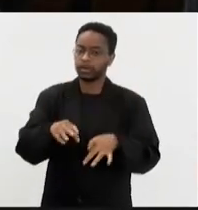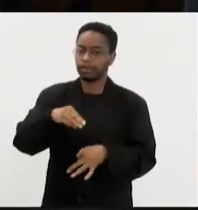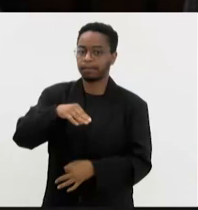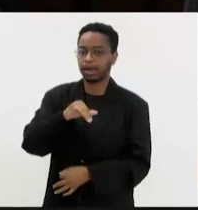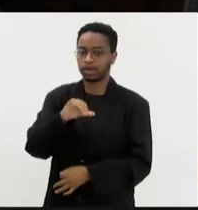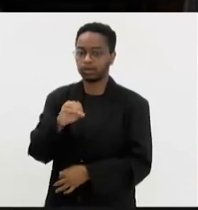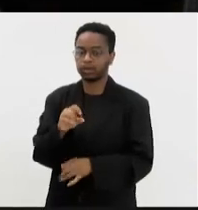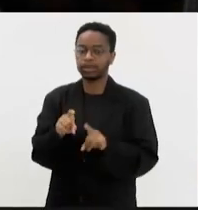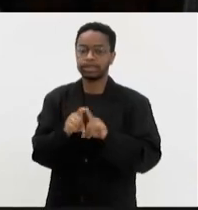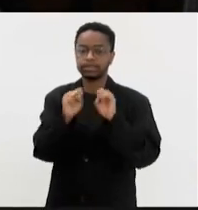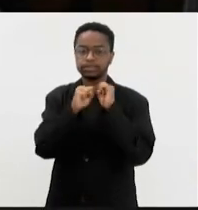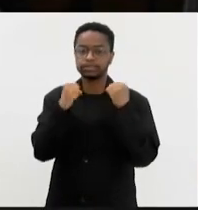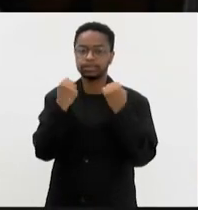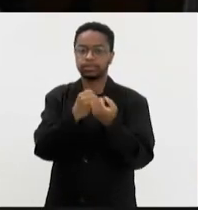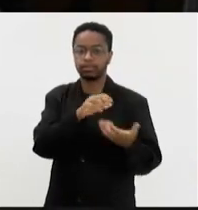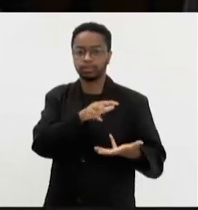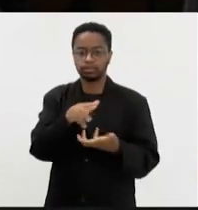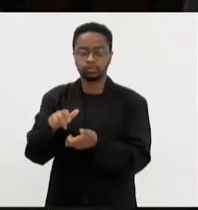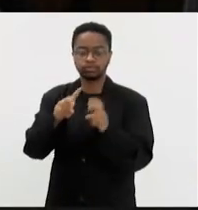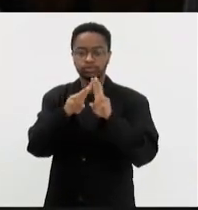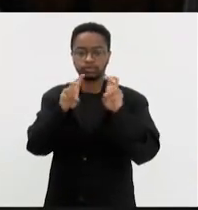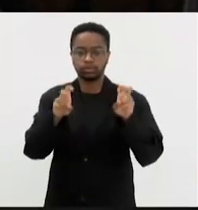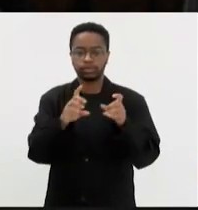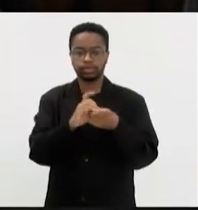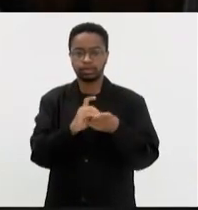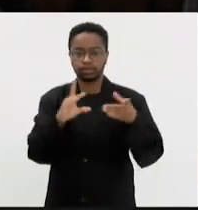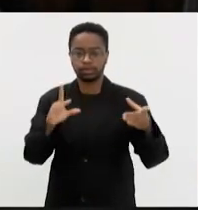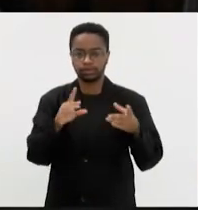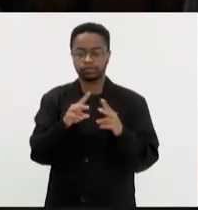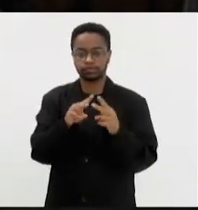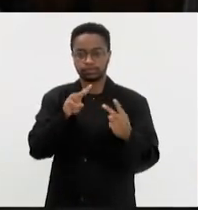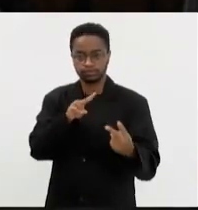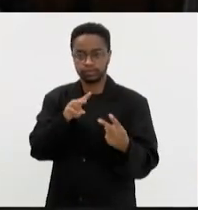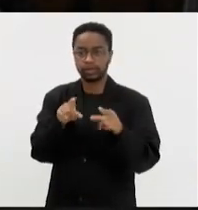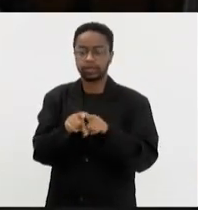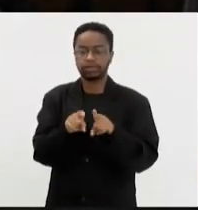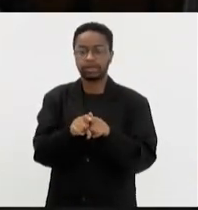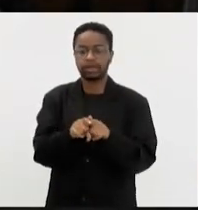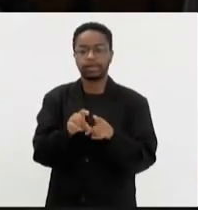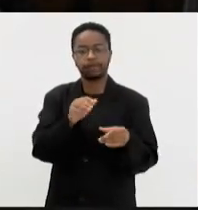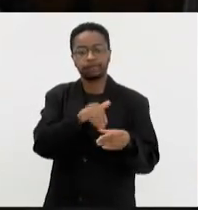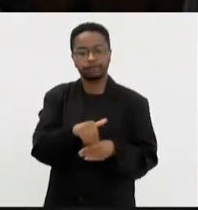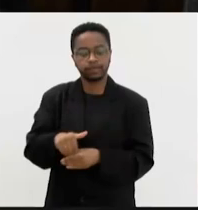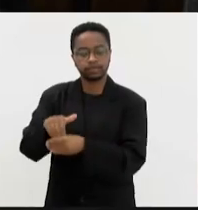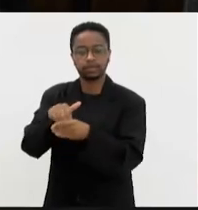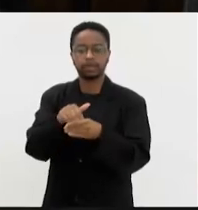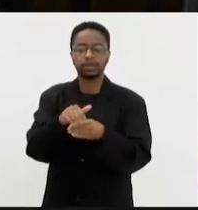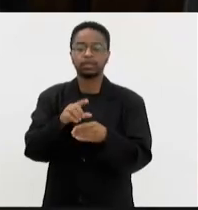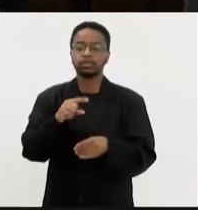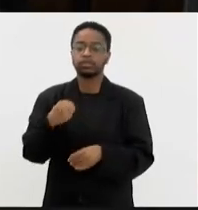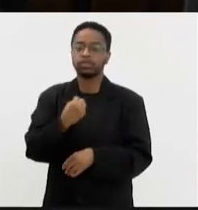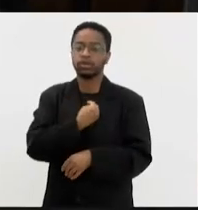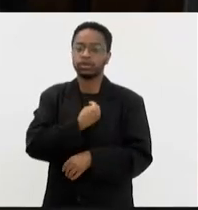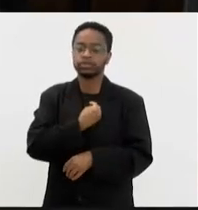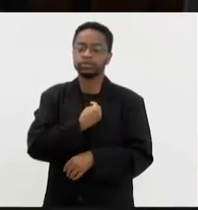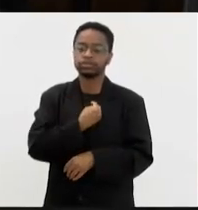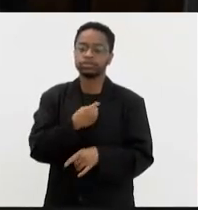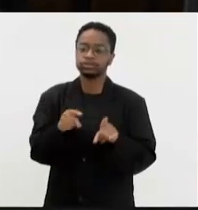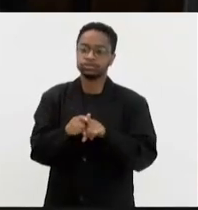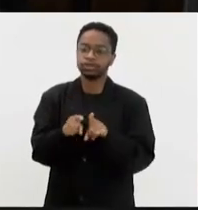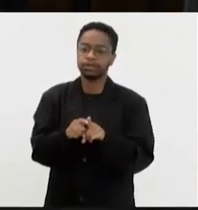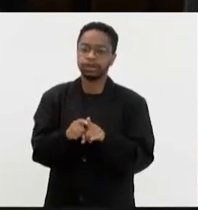internacional sobre democracia digital a eleições em contexto de rede e estamos absolutamente